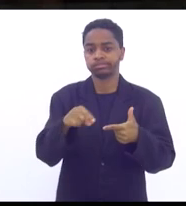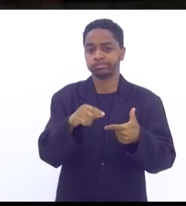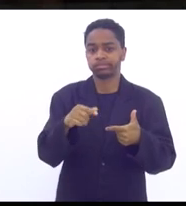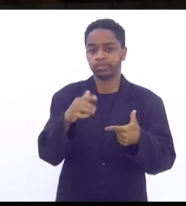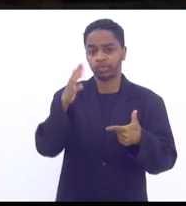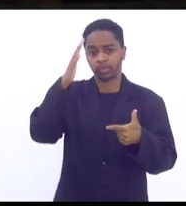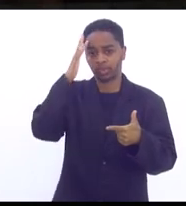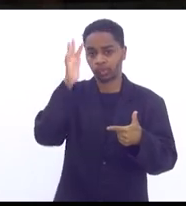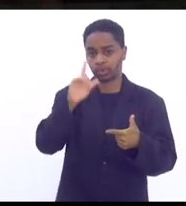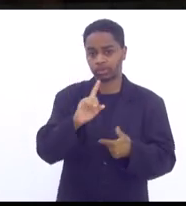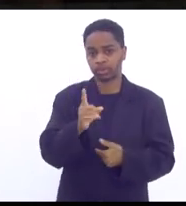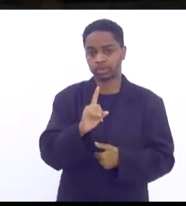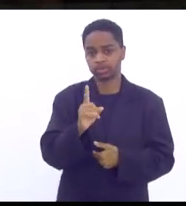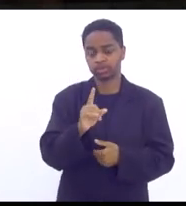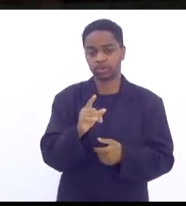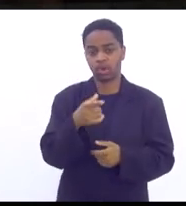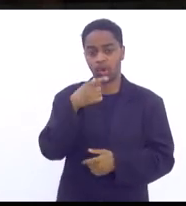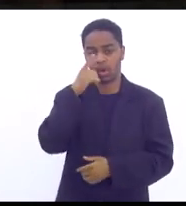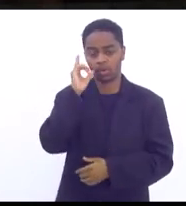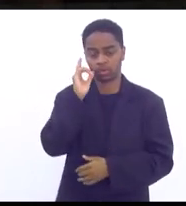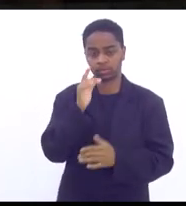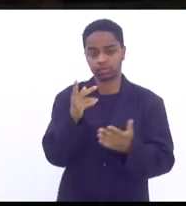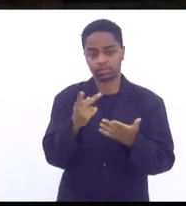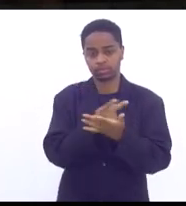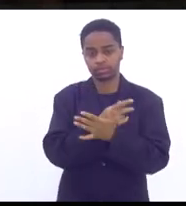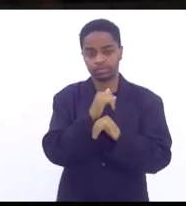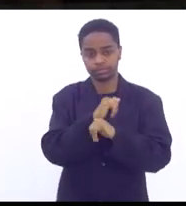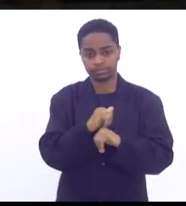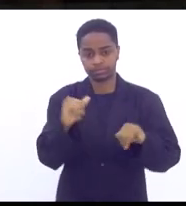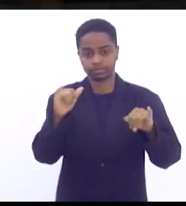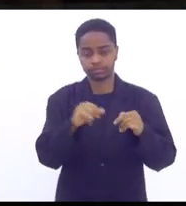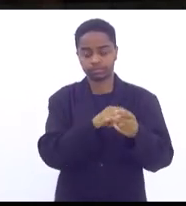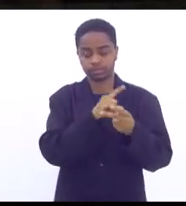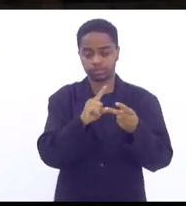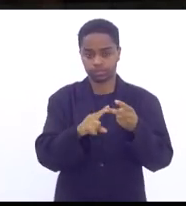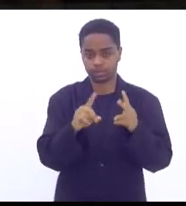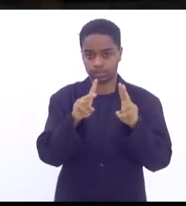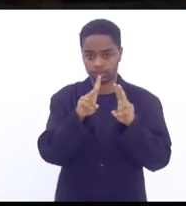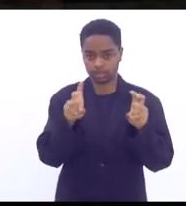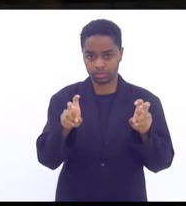no final, no início da noite de ontem. O segundo tema,